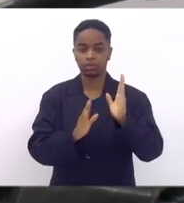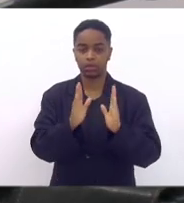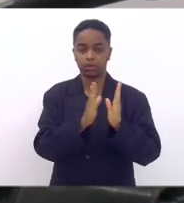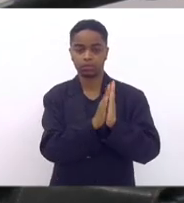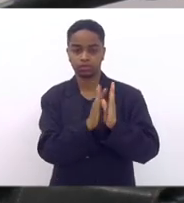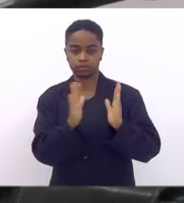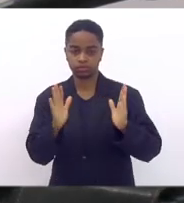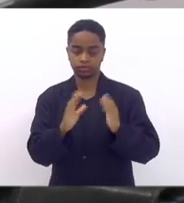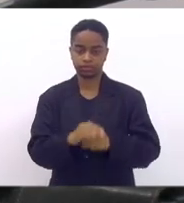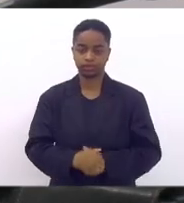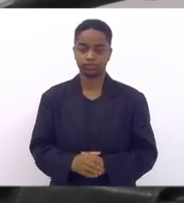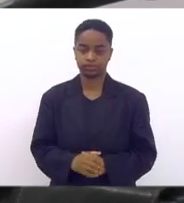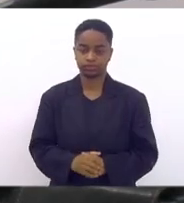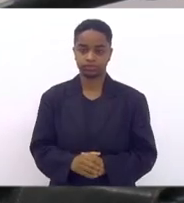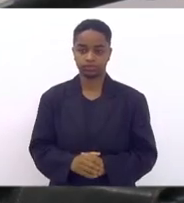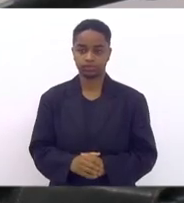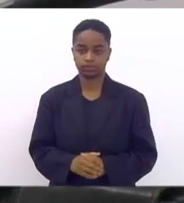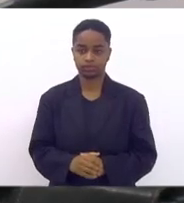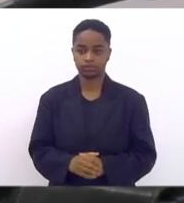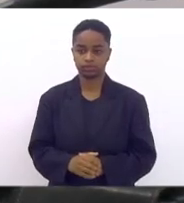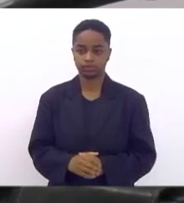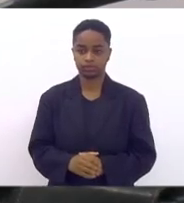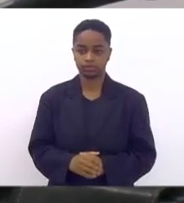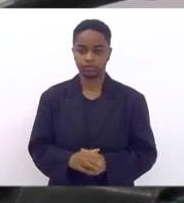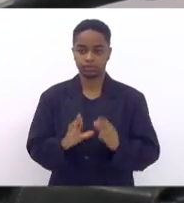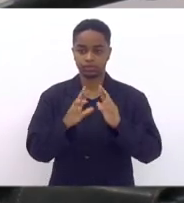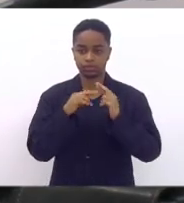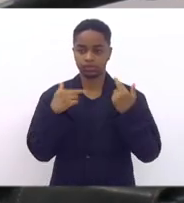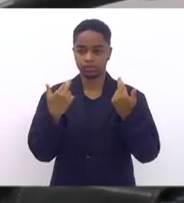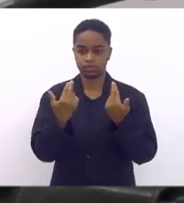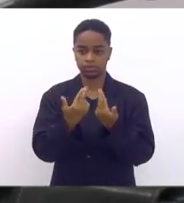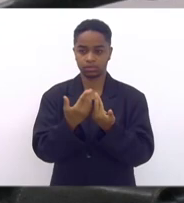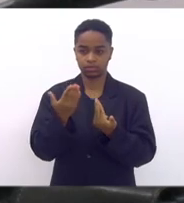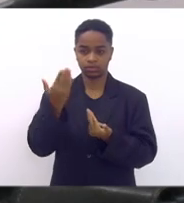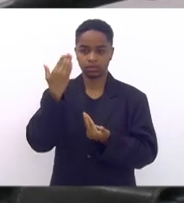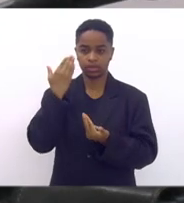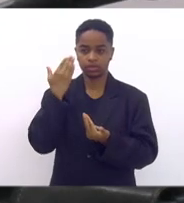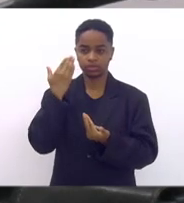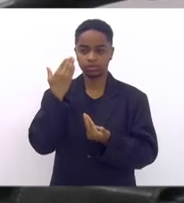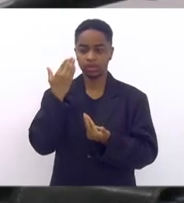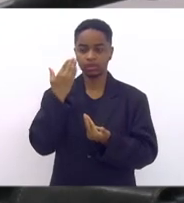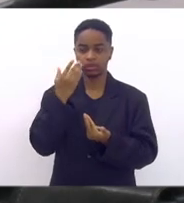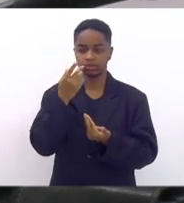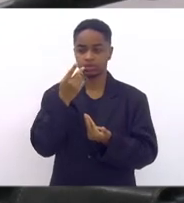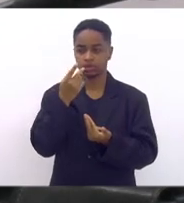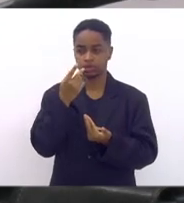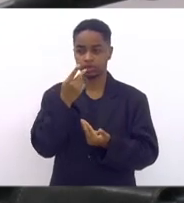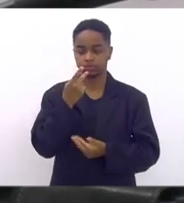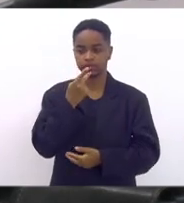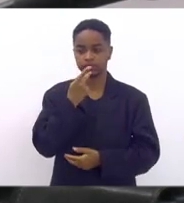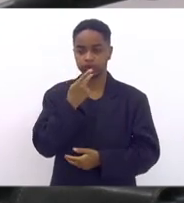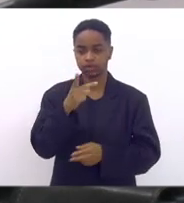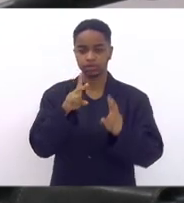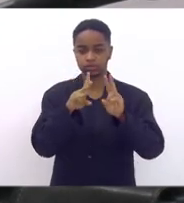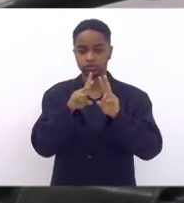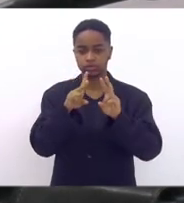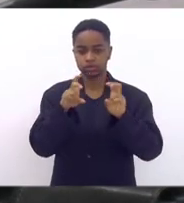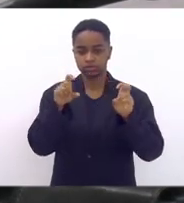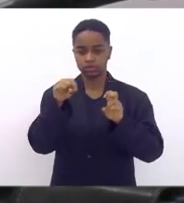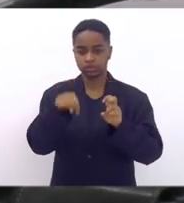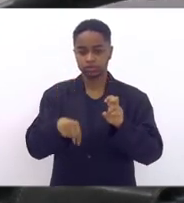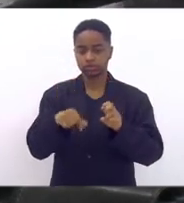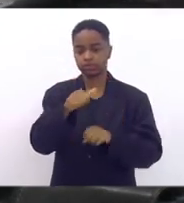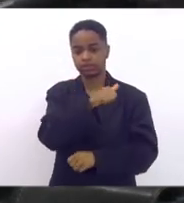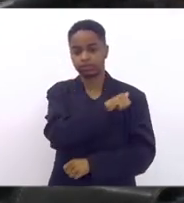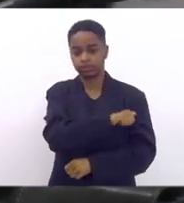funcionando nas duas reuniões anteriores dessa CPI falamos sobre um cenário clássico do Rio de Janeiro cartão postal da cidade para o